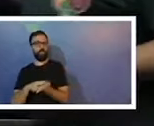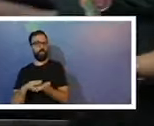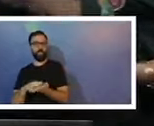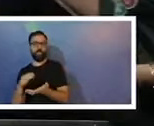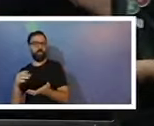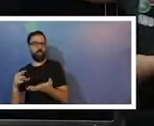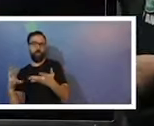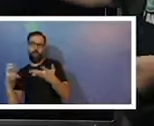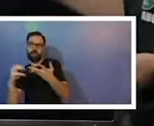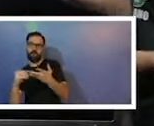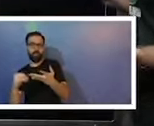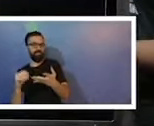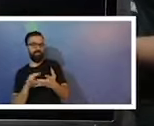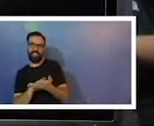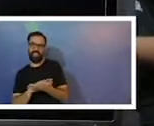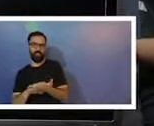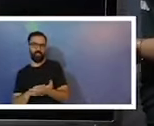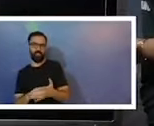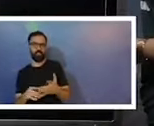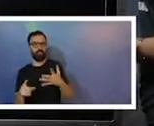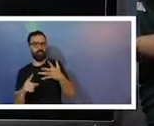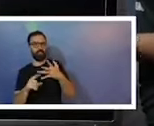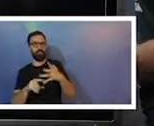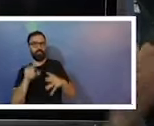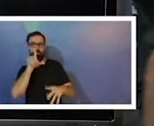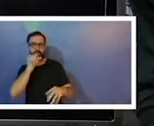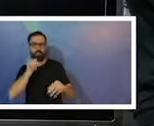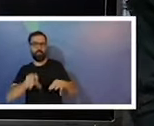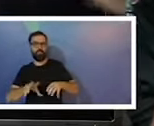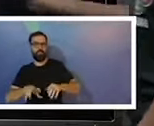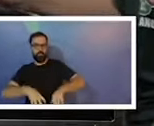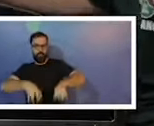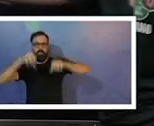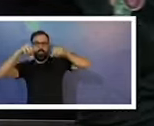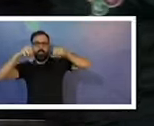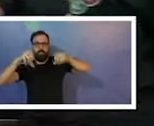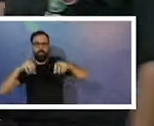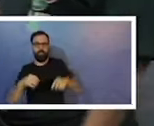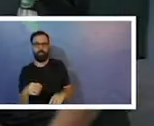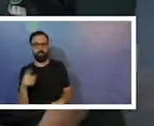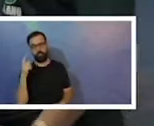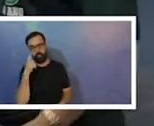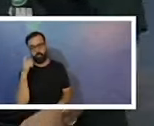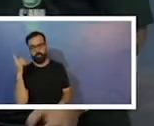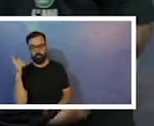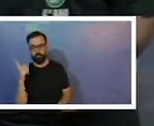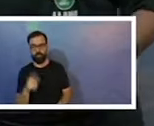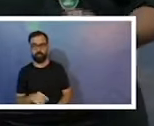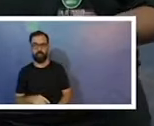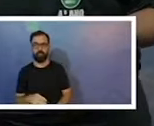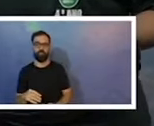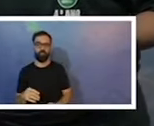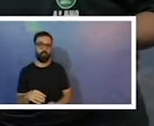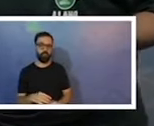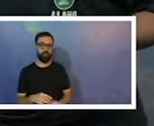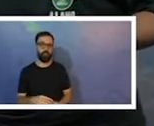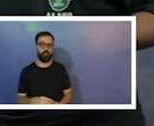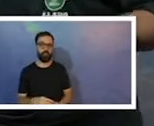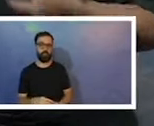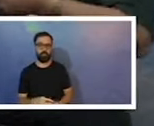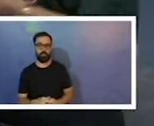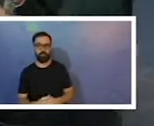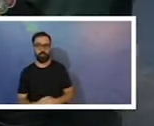nenhum. Nessa cadeia alimentar, o último é a águia. Então, a águia está no topo desta cadeia